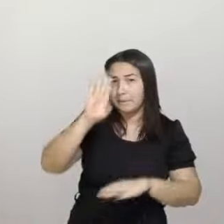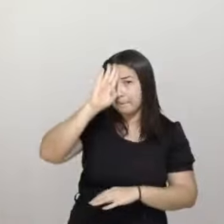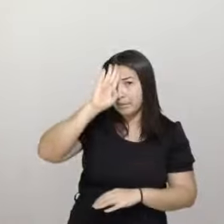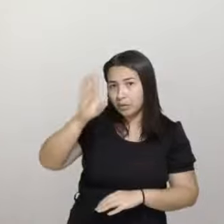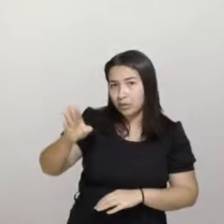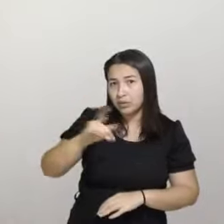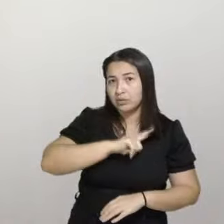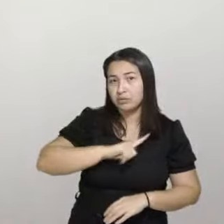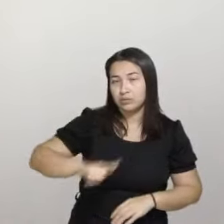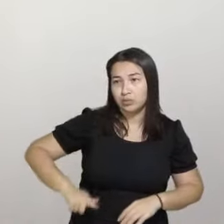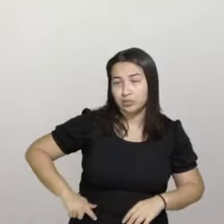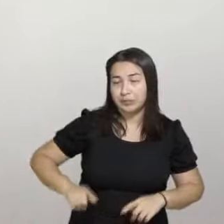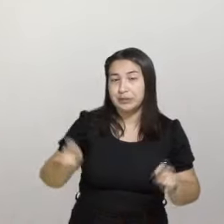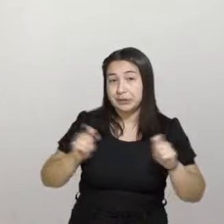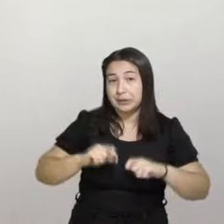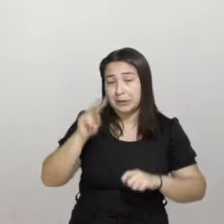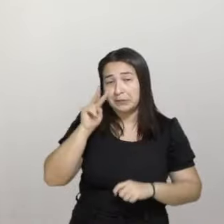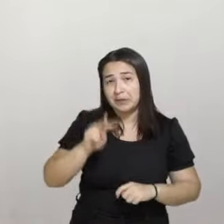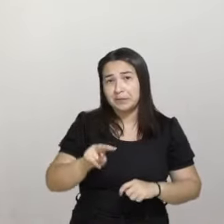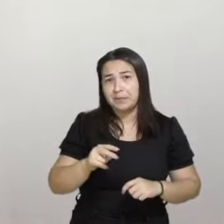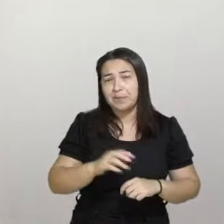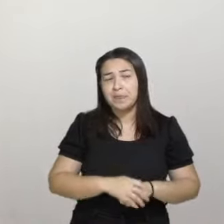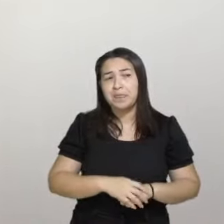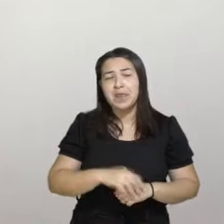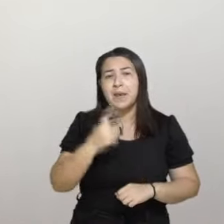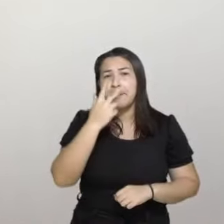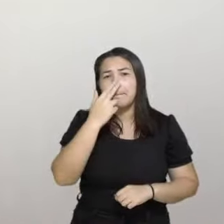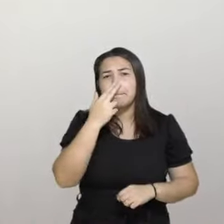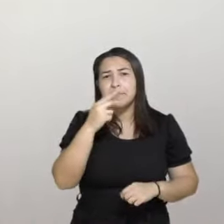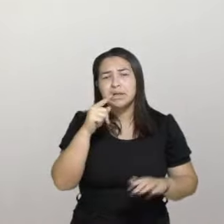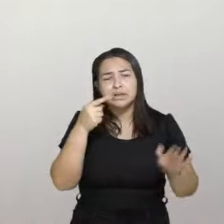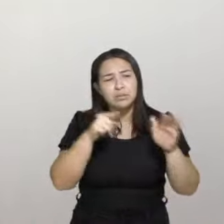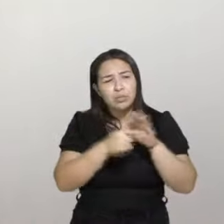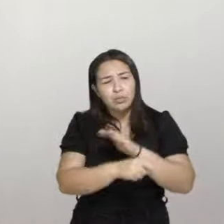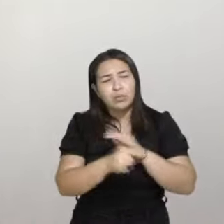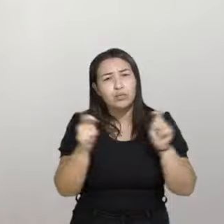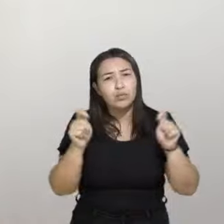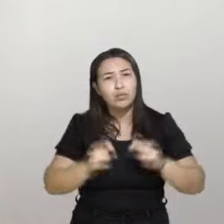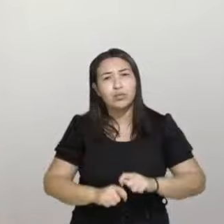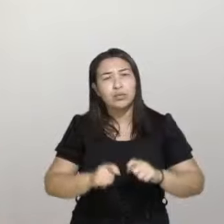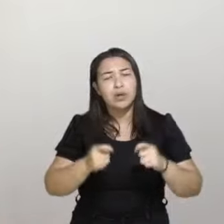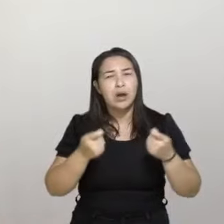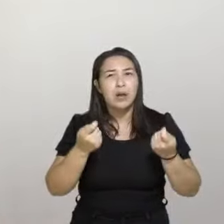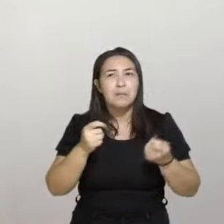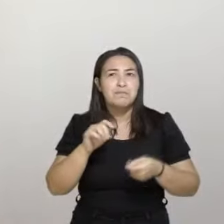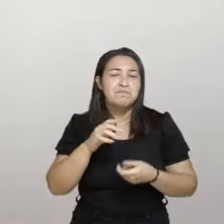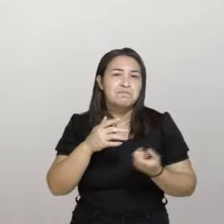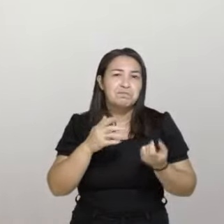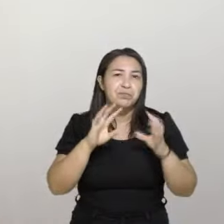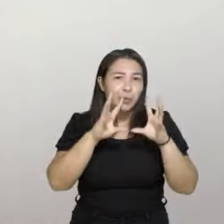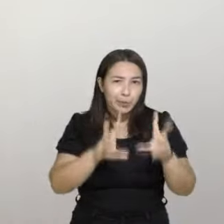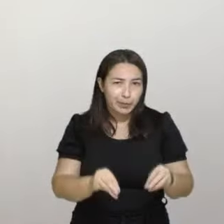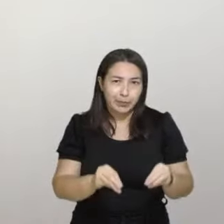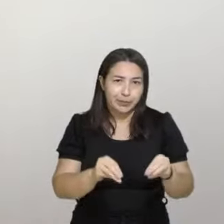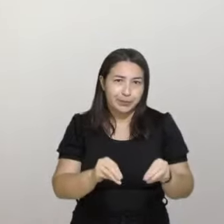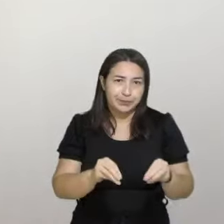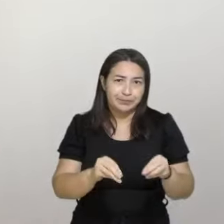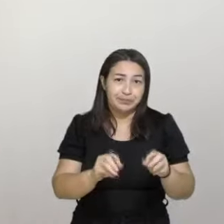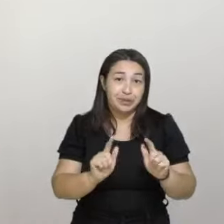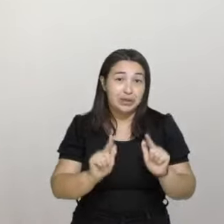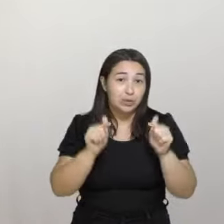governo. E essa radiografia, ela vai colocar em diretrizes gerais as